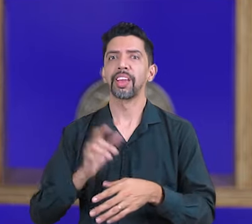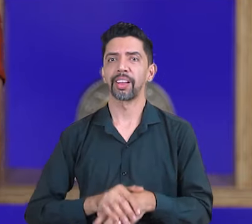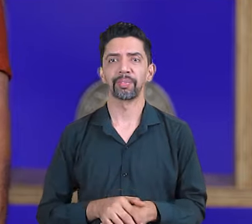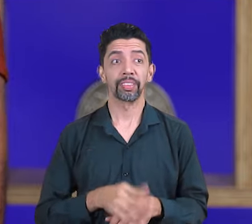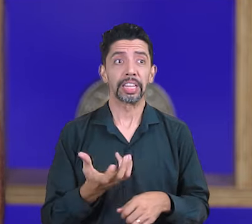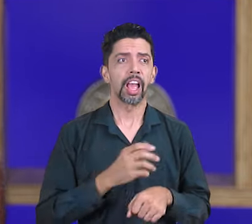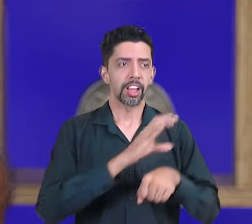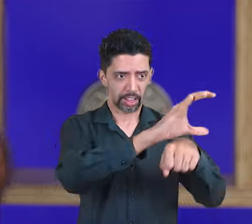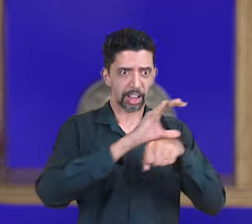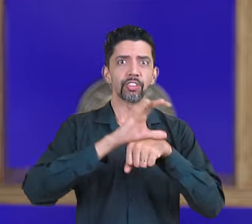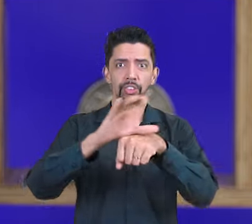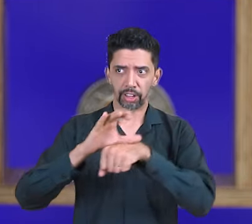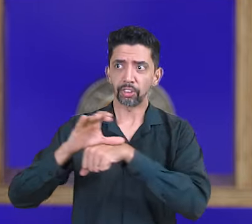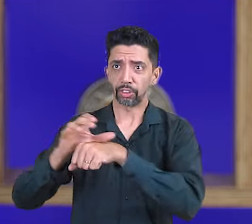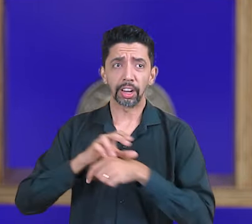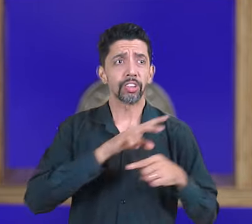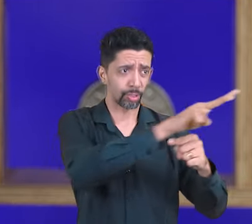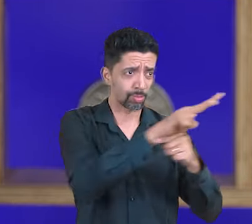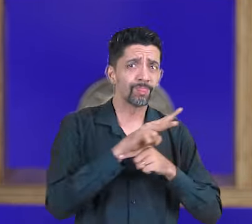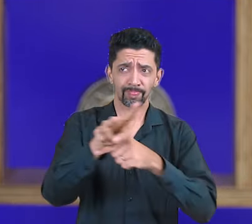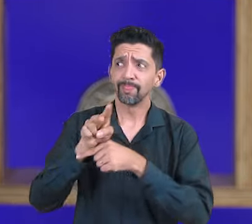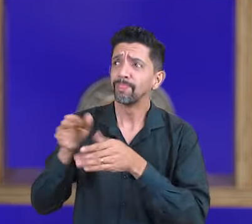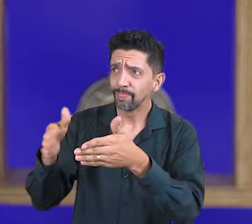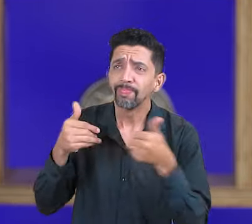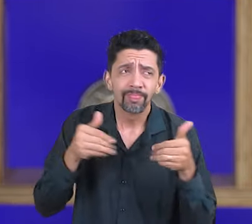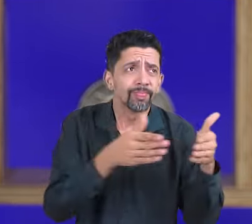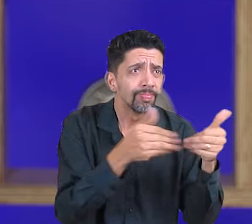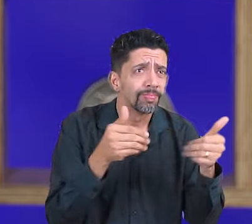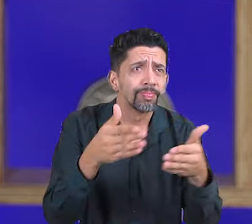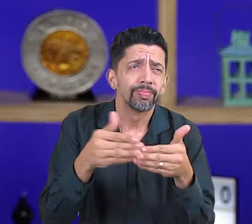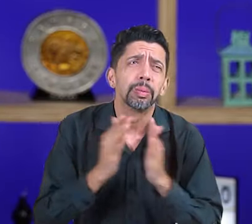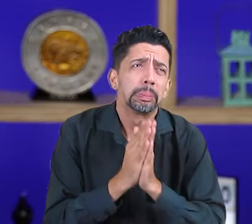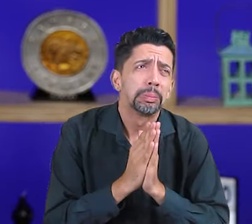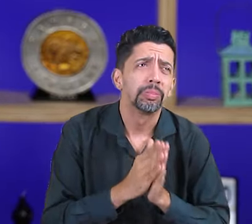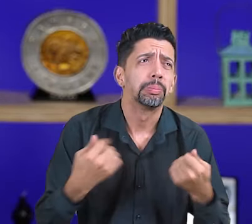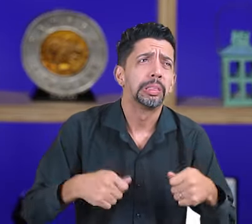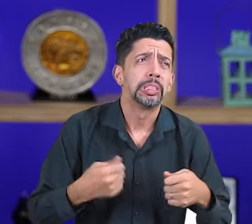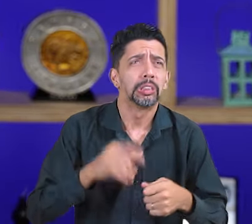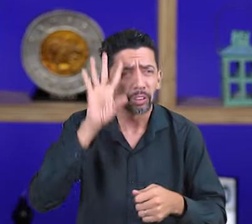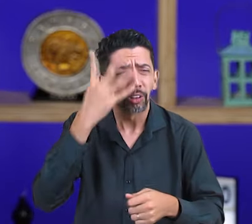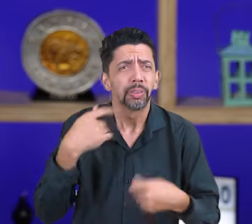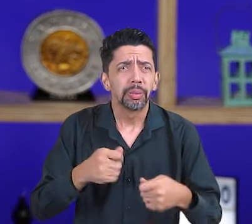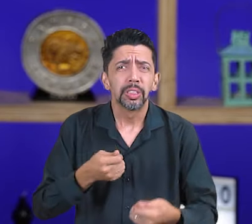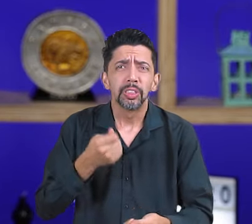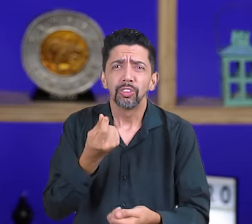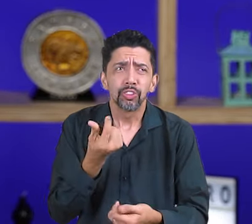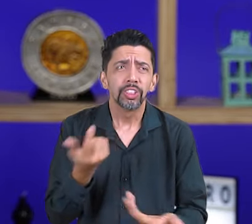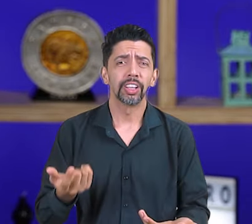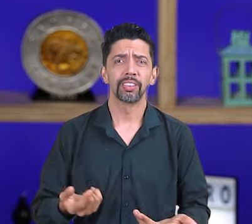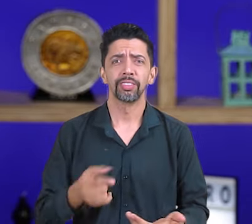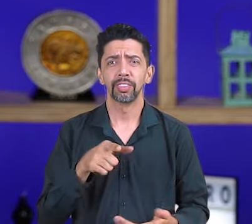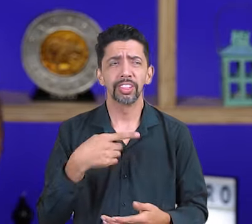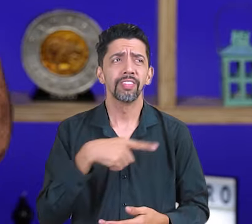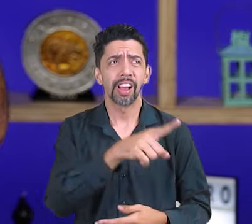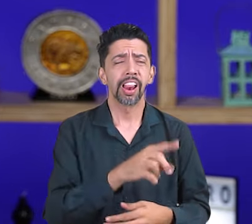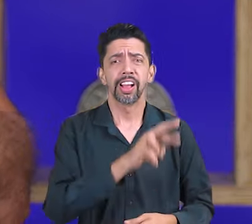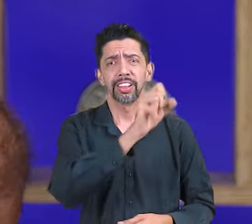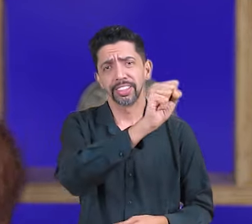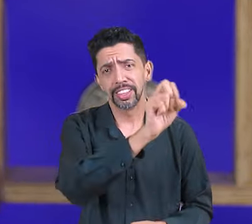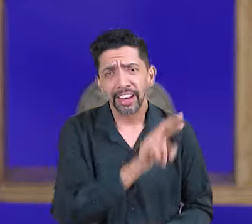para resolver um problema que era praticamente impossível de ser resolvido. Ah, você foi no feirão limpa nome, tentou